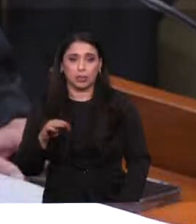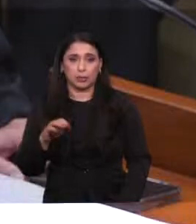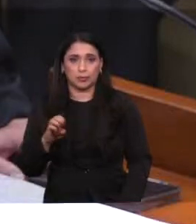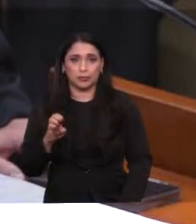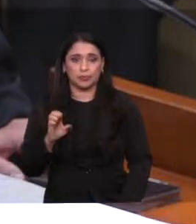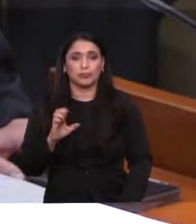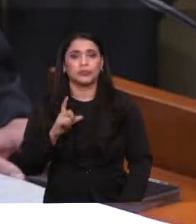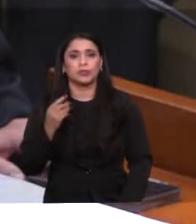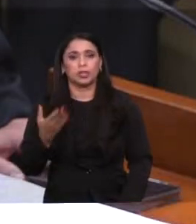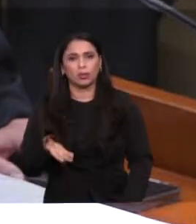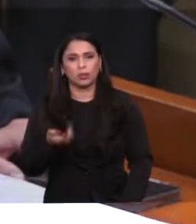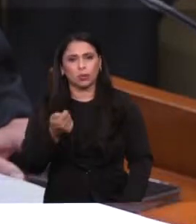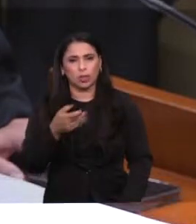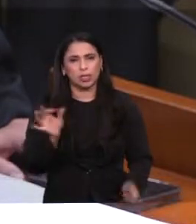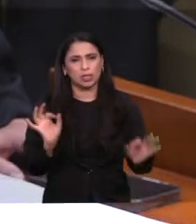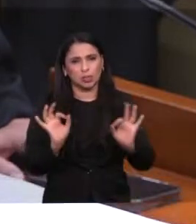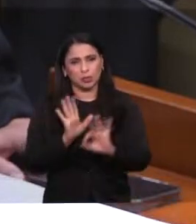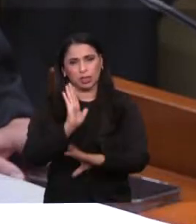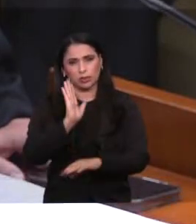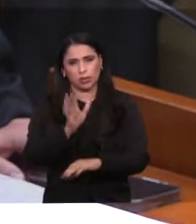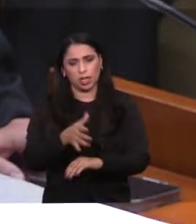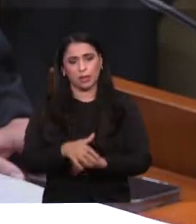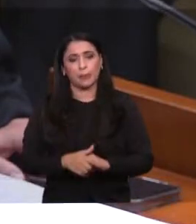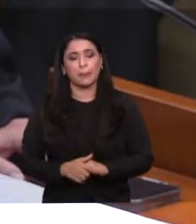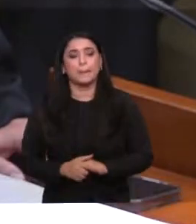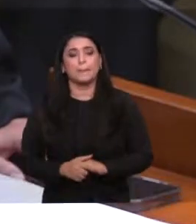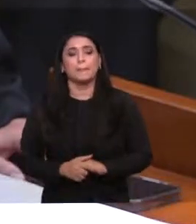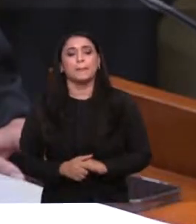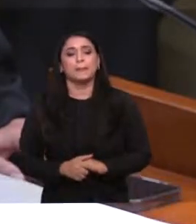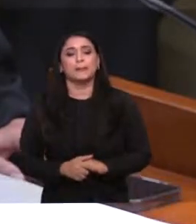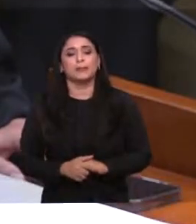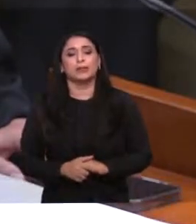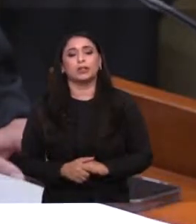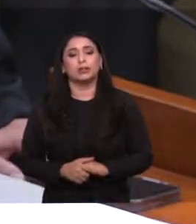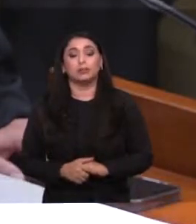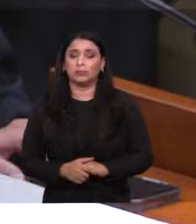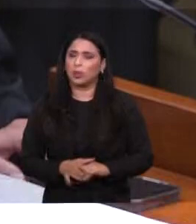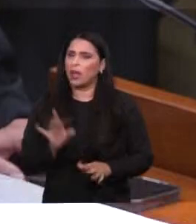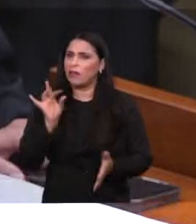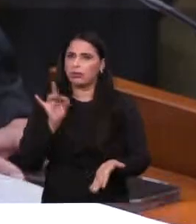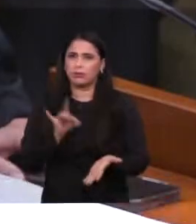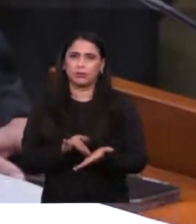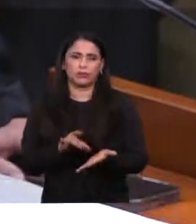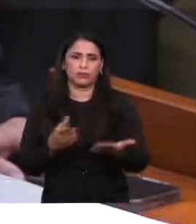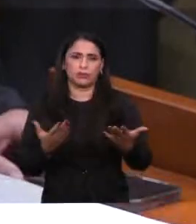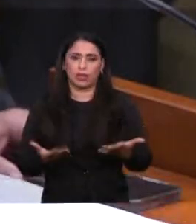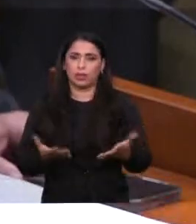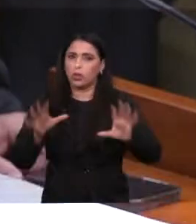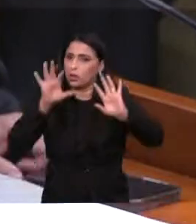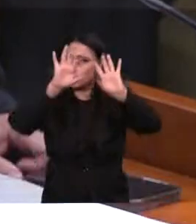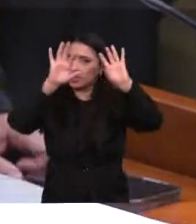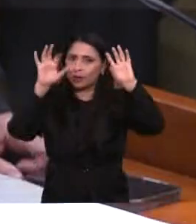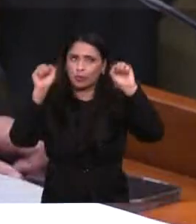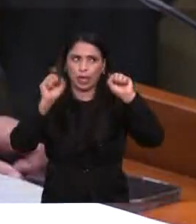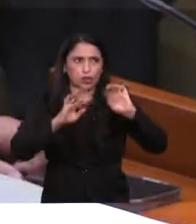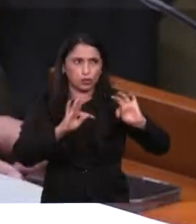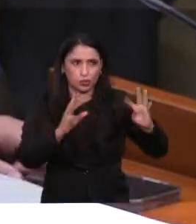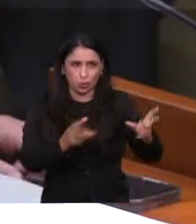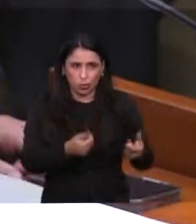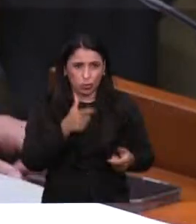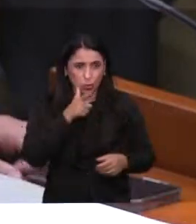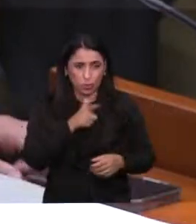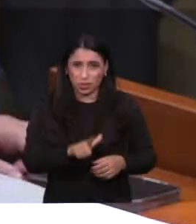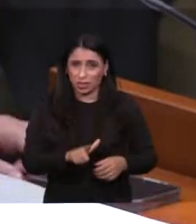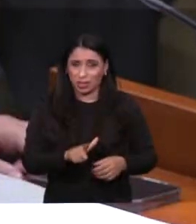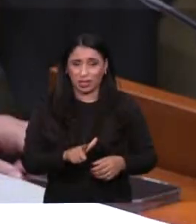fim, já caminhando para o encerramento, nem todos, isso é fato, nem todos os tribunais vão conseguir implementar. Cito de